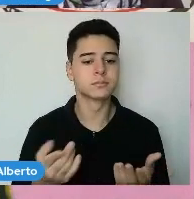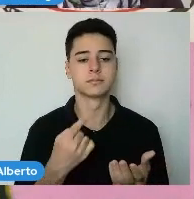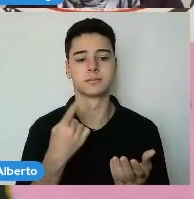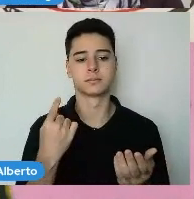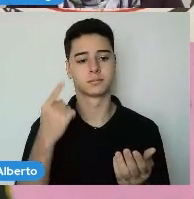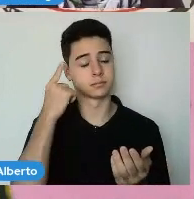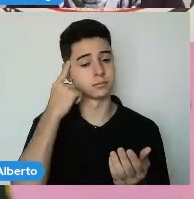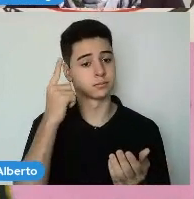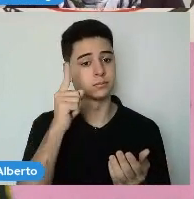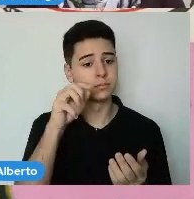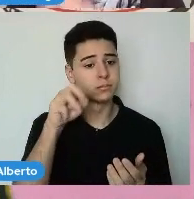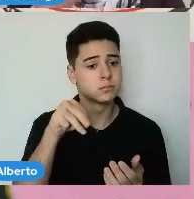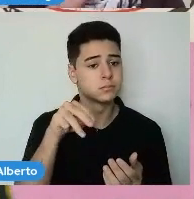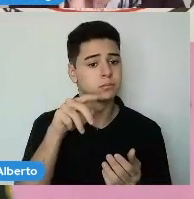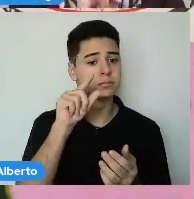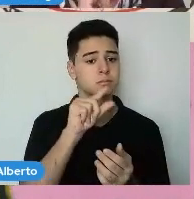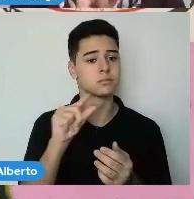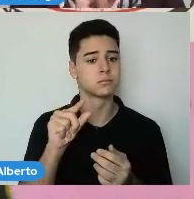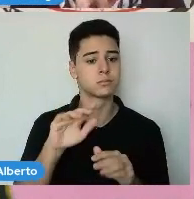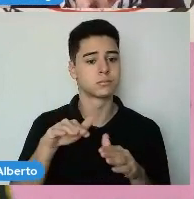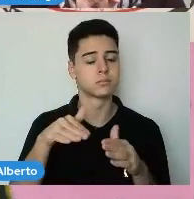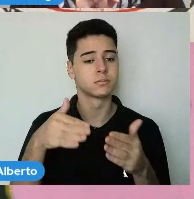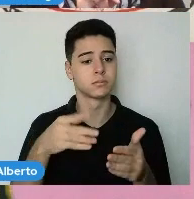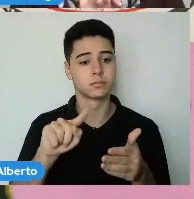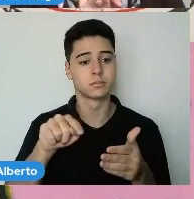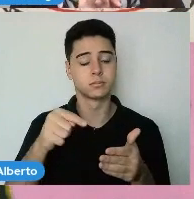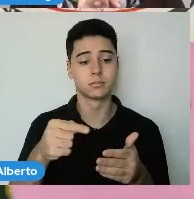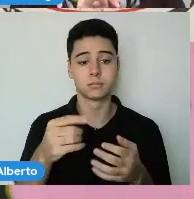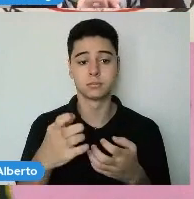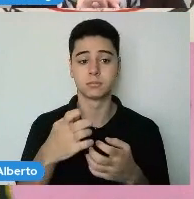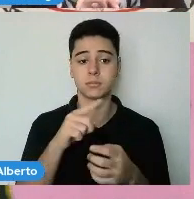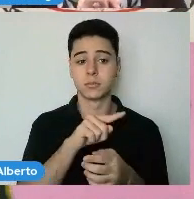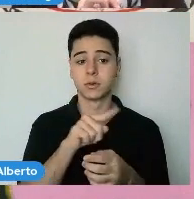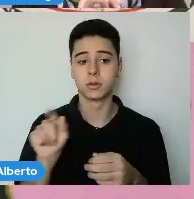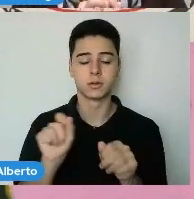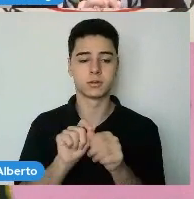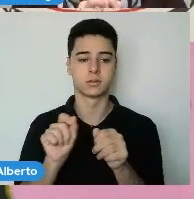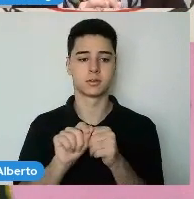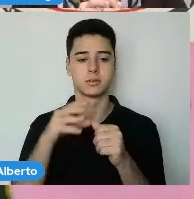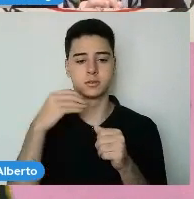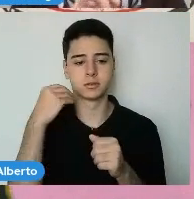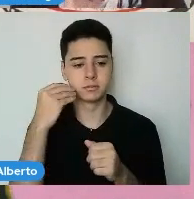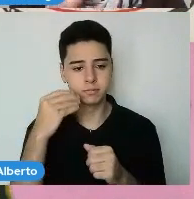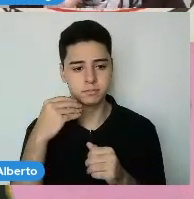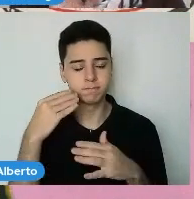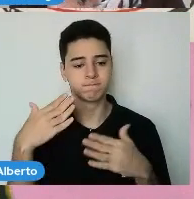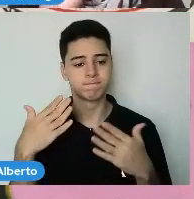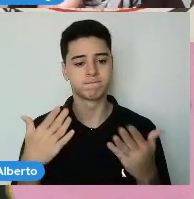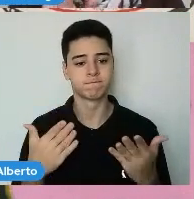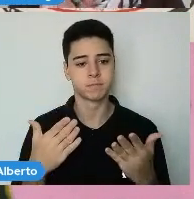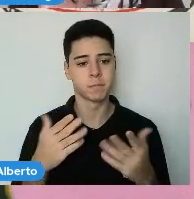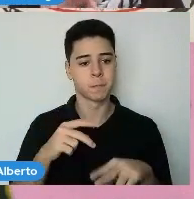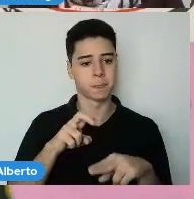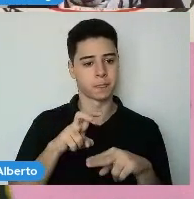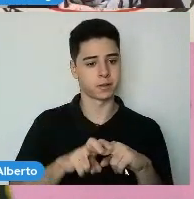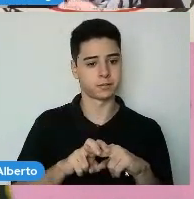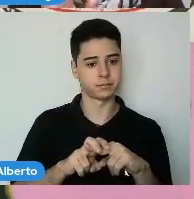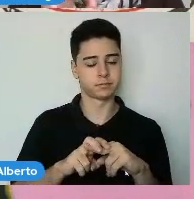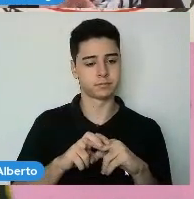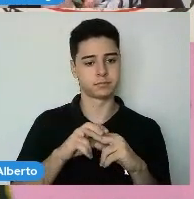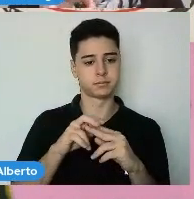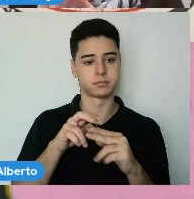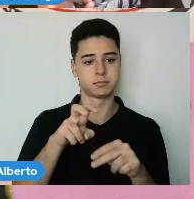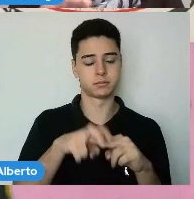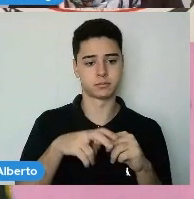minuto é pouca coisa, mas depois eu queria que vocês fizessem essa experiência, assim. Senta parado numa